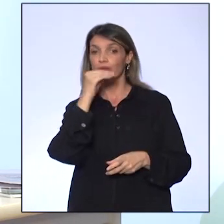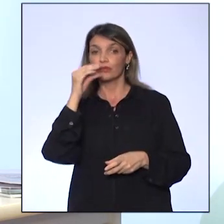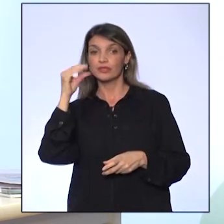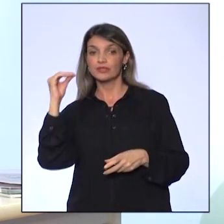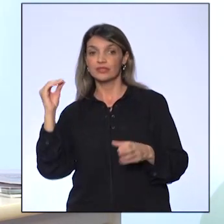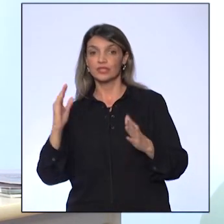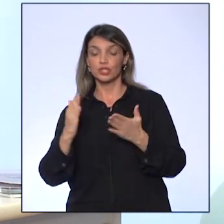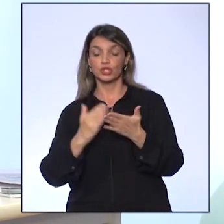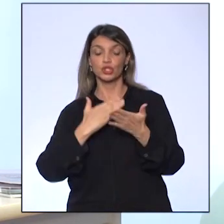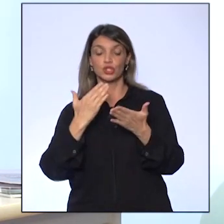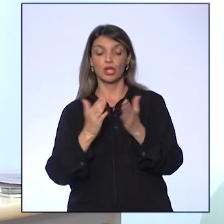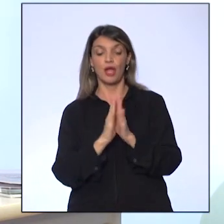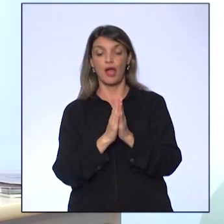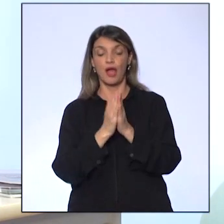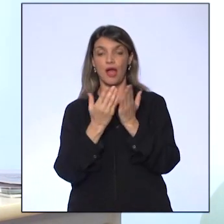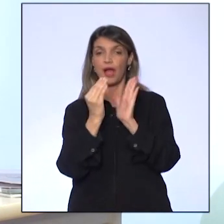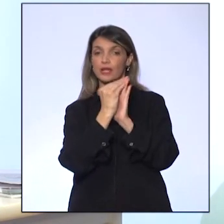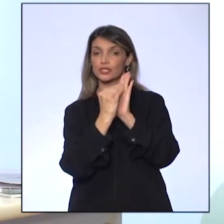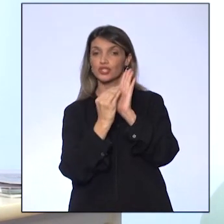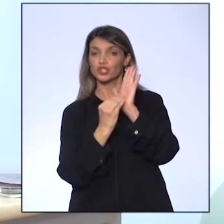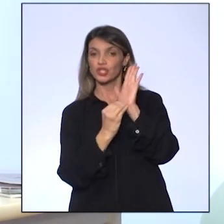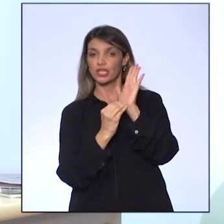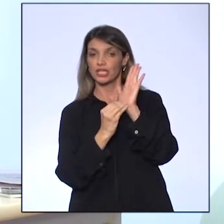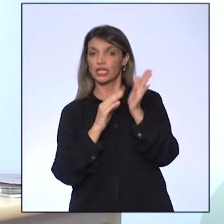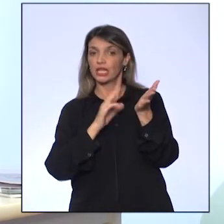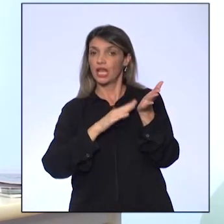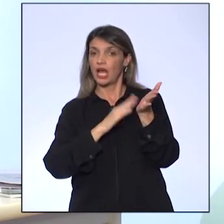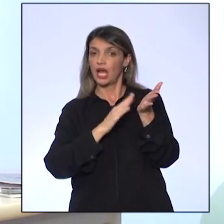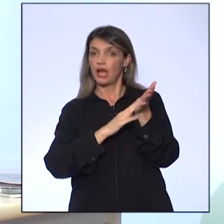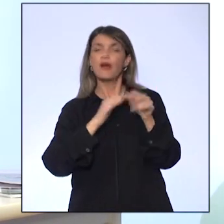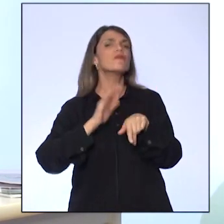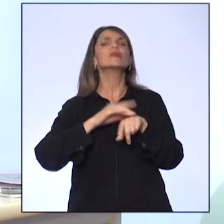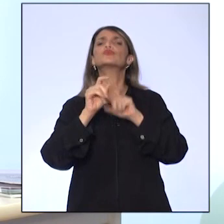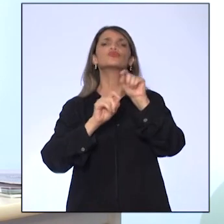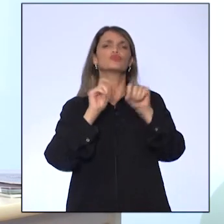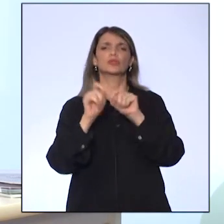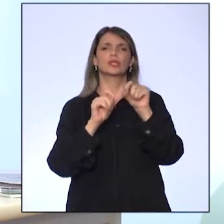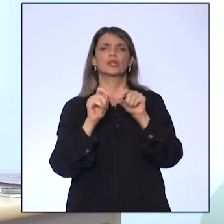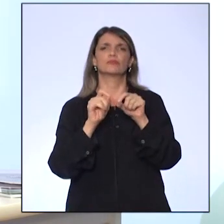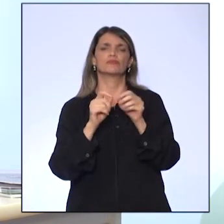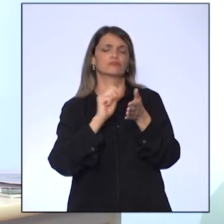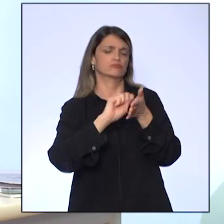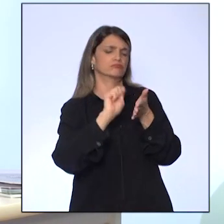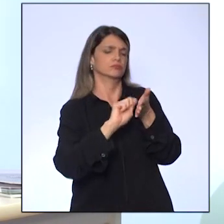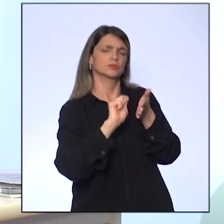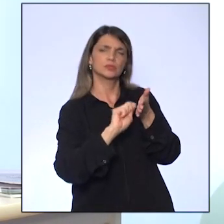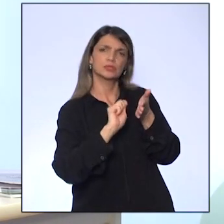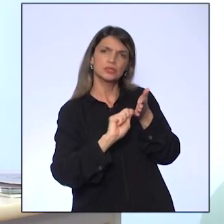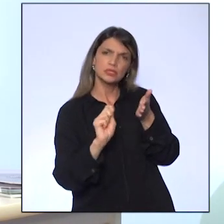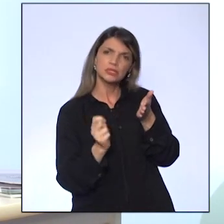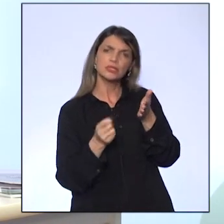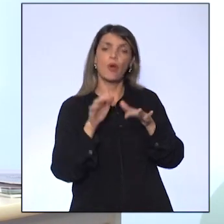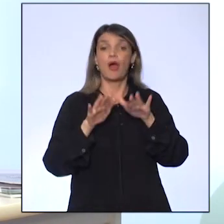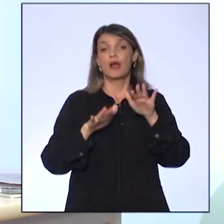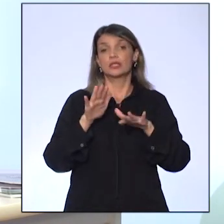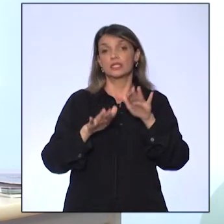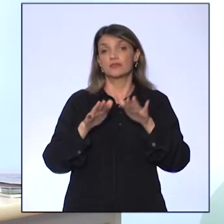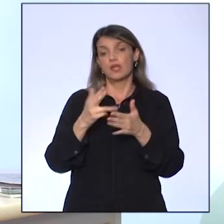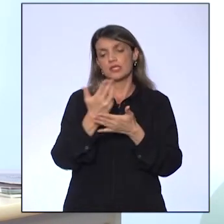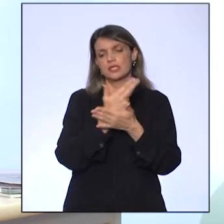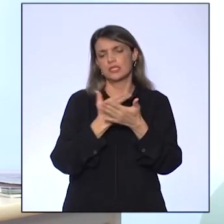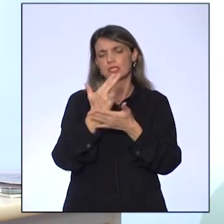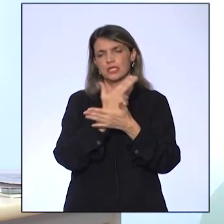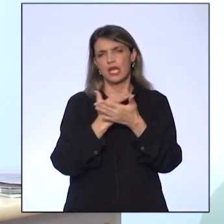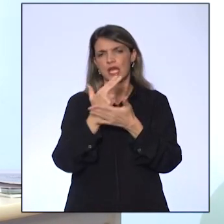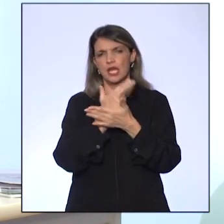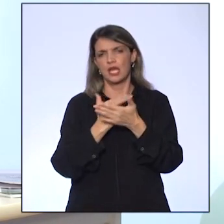na mão. Essa agenda, eles utilizam para várias coisas. Para fazer as anotações, às vezes para fazer